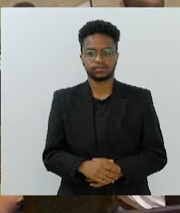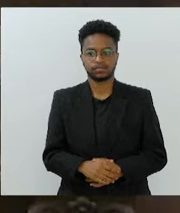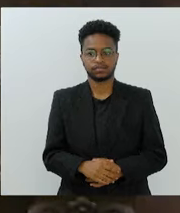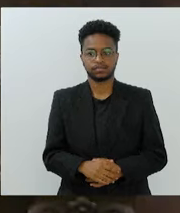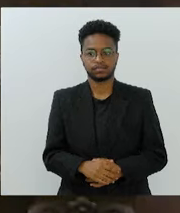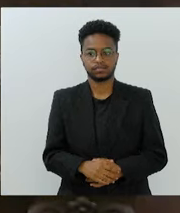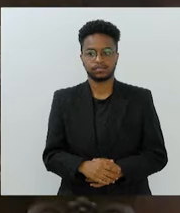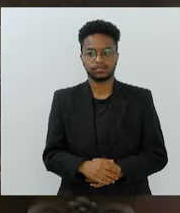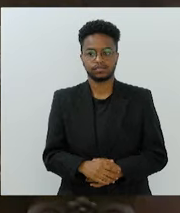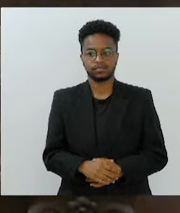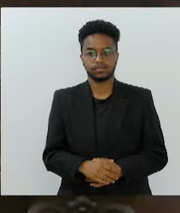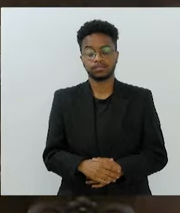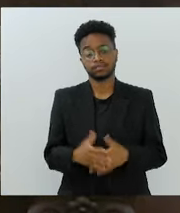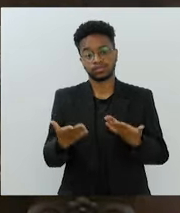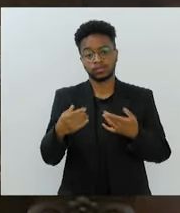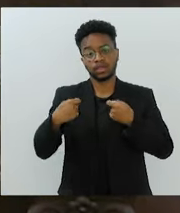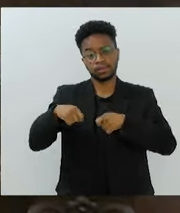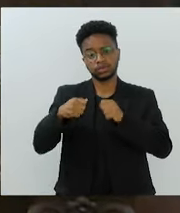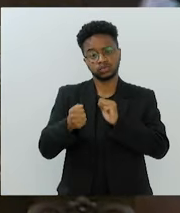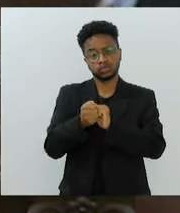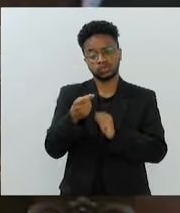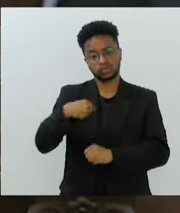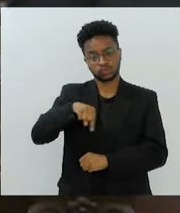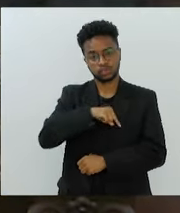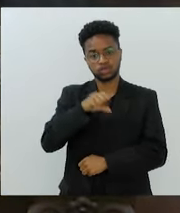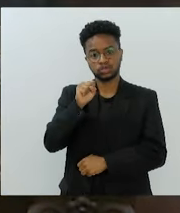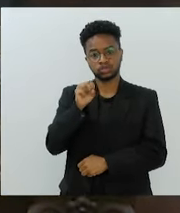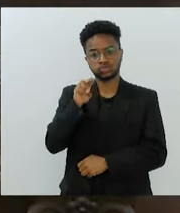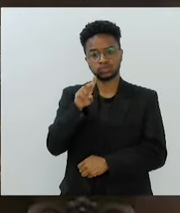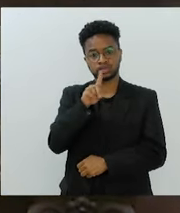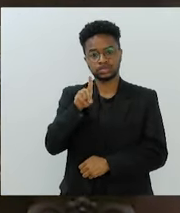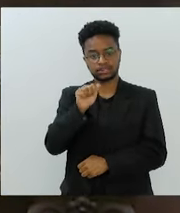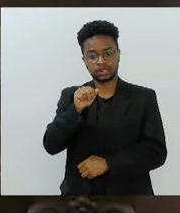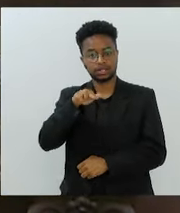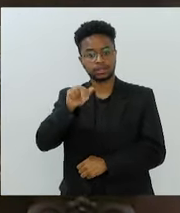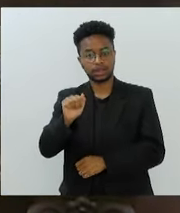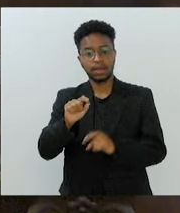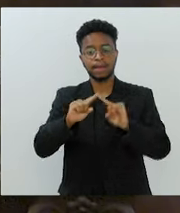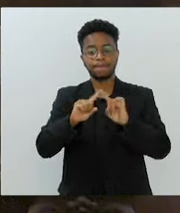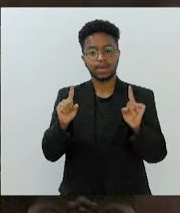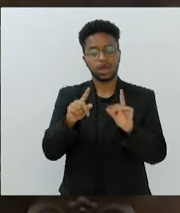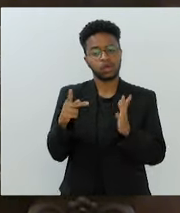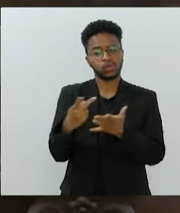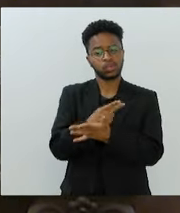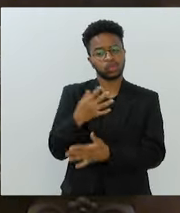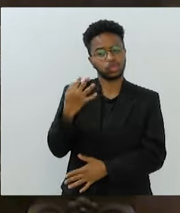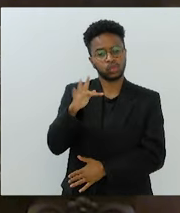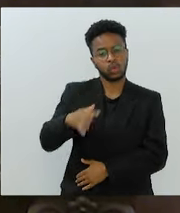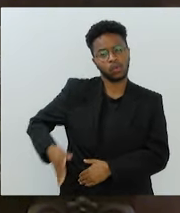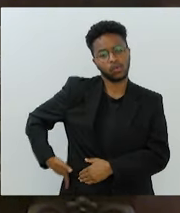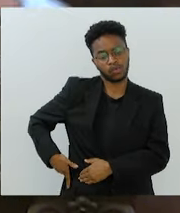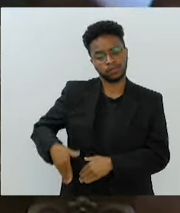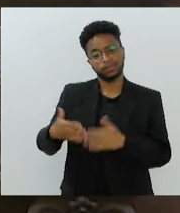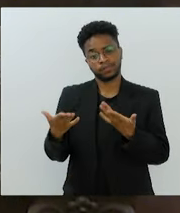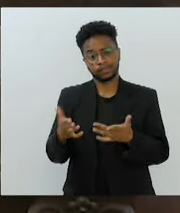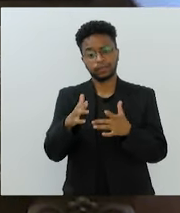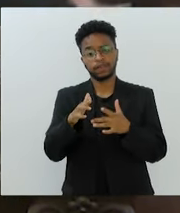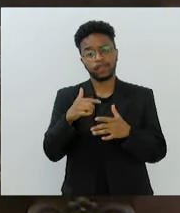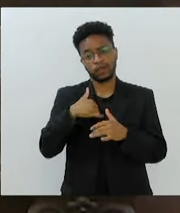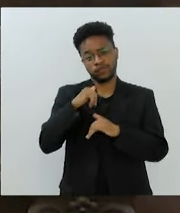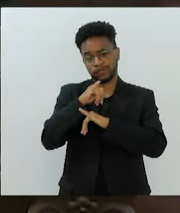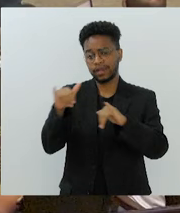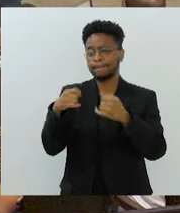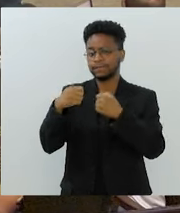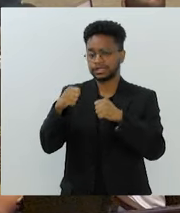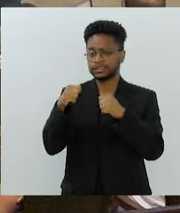Deveria estar conosco a Suzana Kahn, que foi arremetida de uma lombalgia terrível, já disse para ela fazer mais